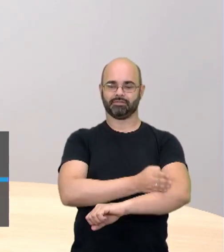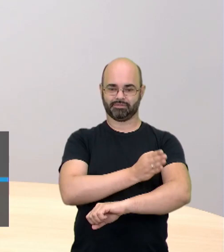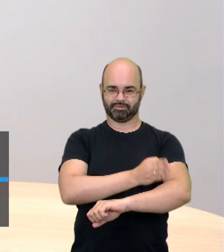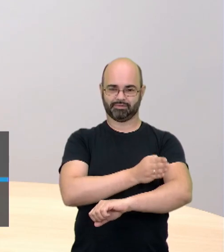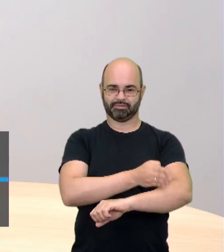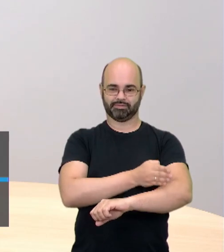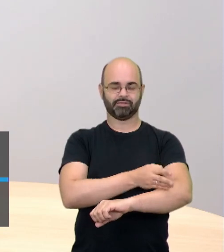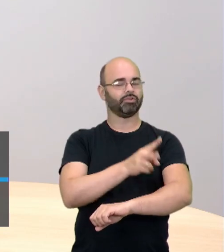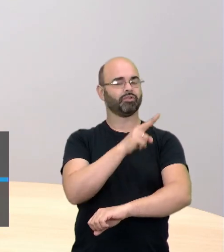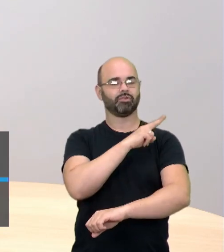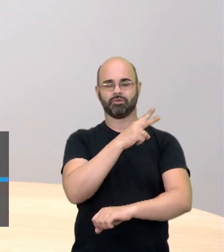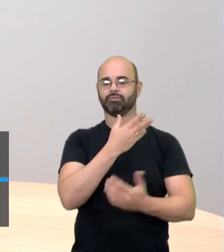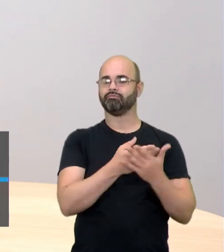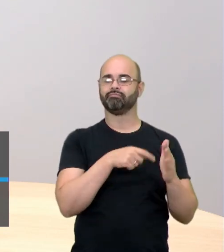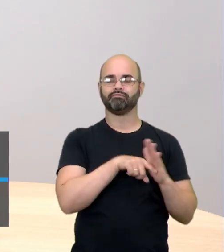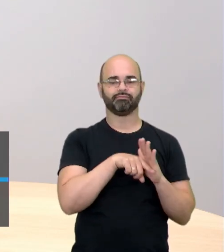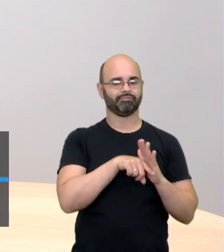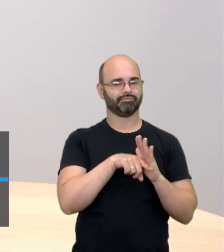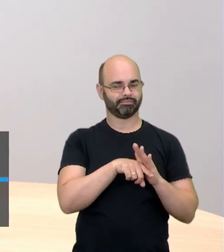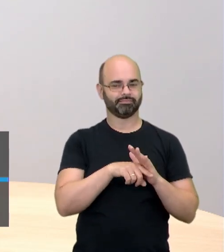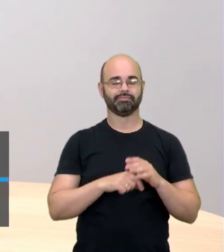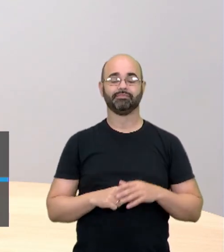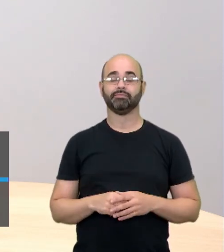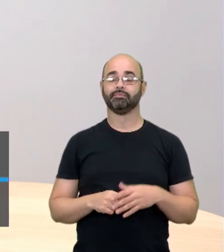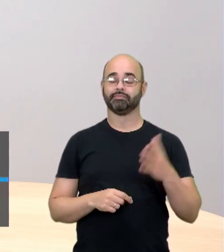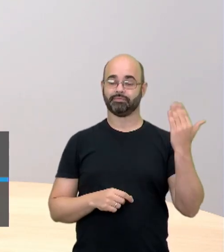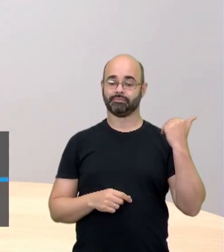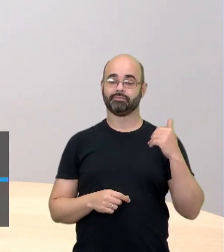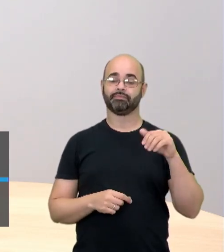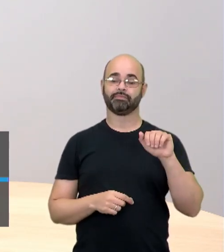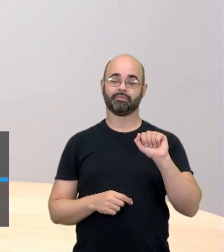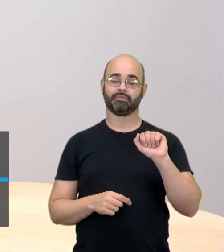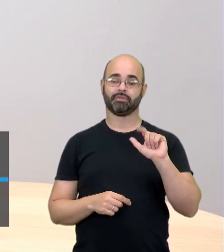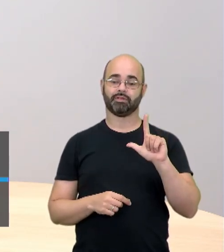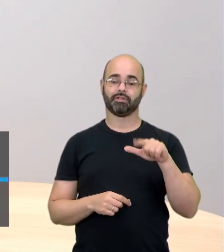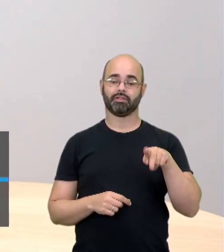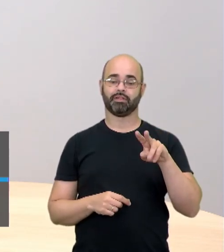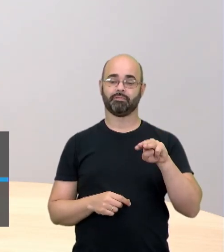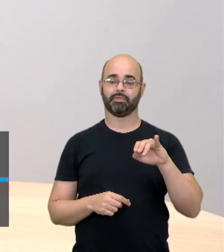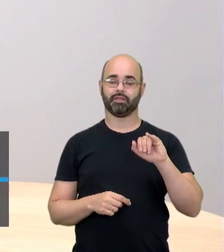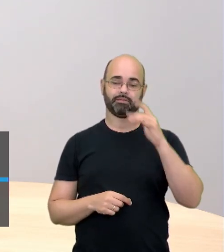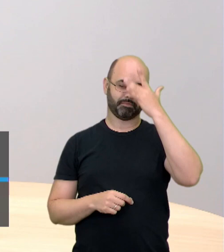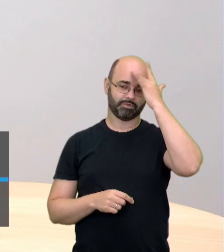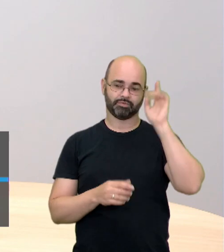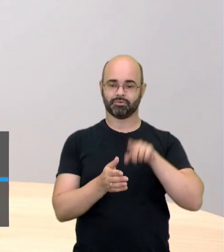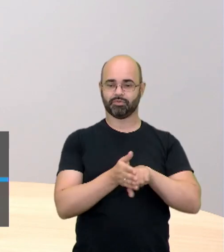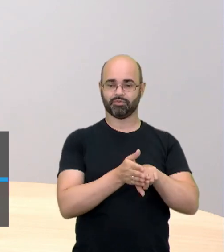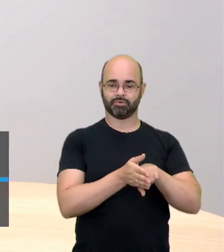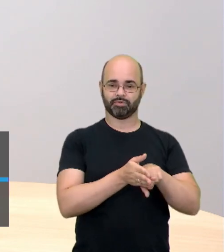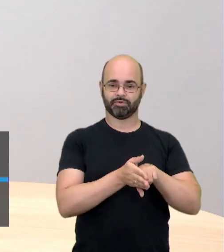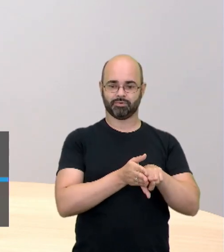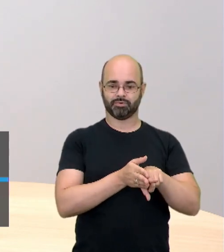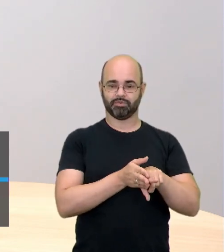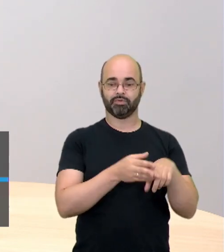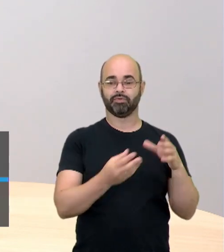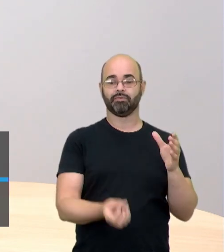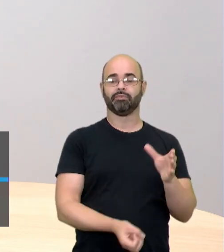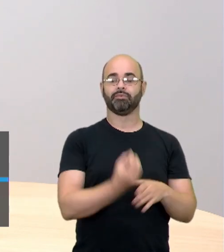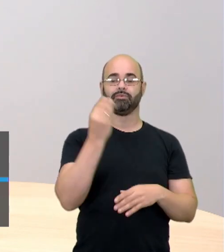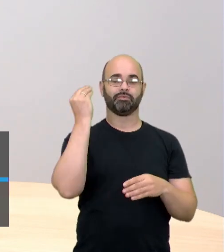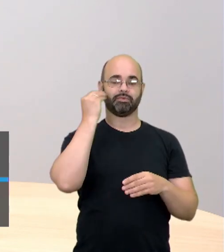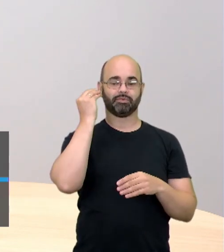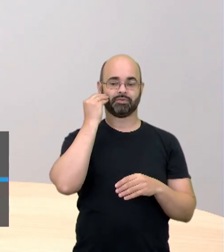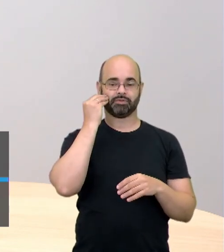né, dos estudos alquímicos, era a criação do que eles chamavam de